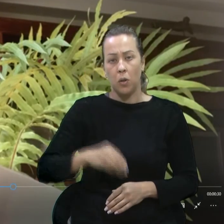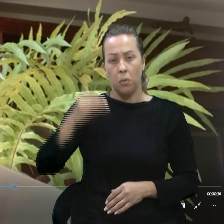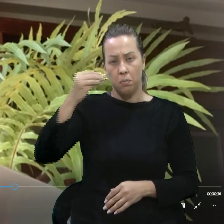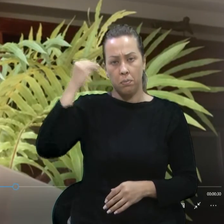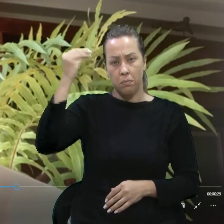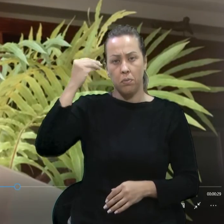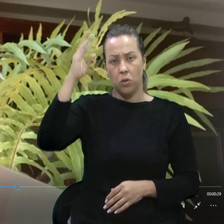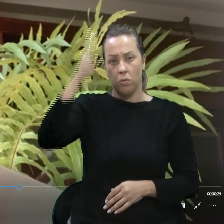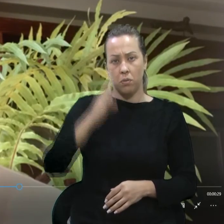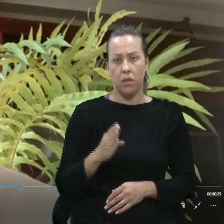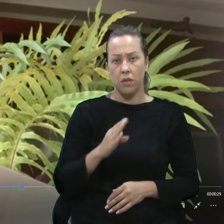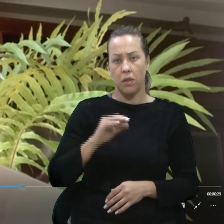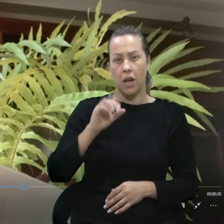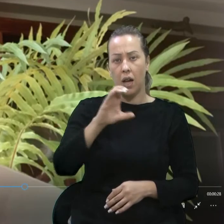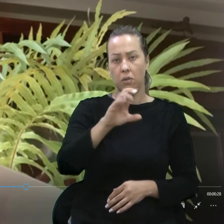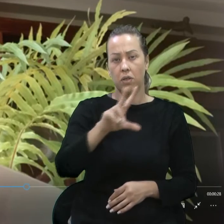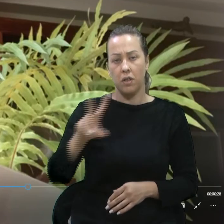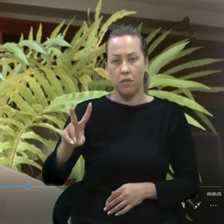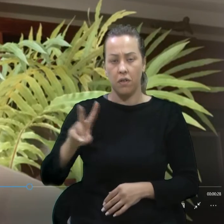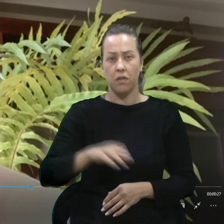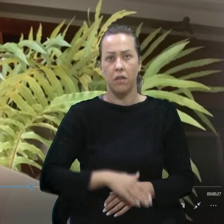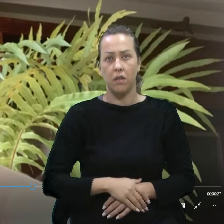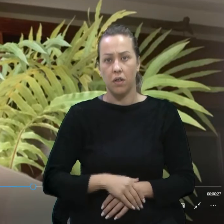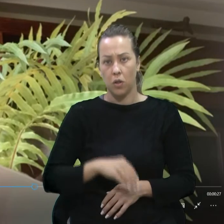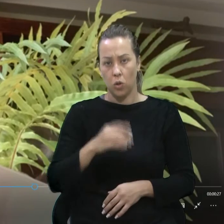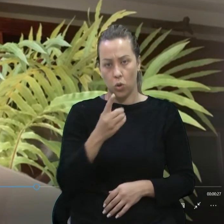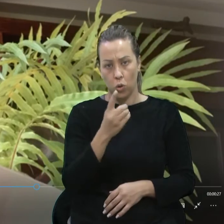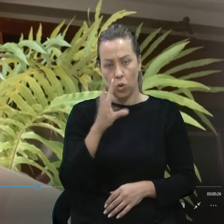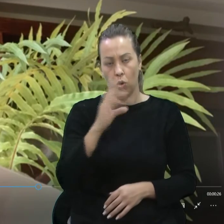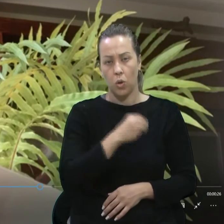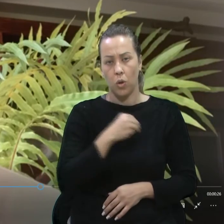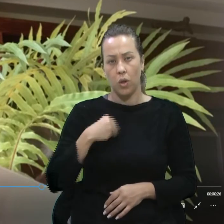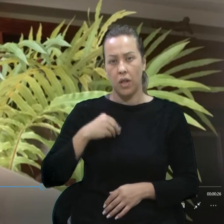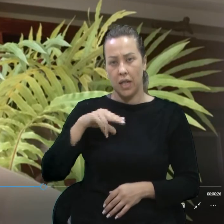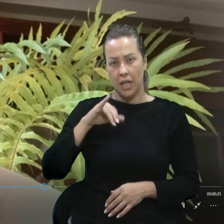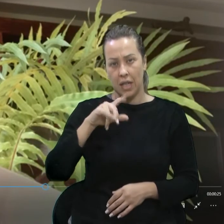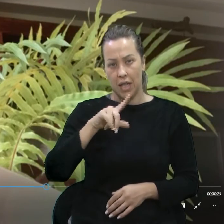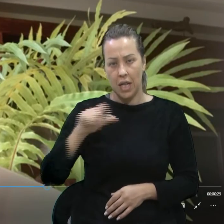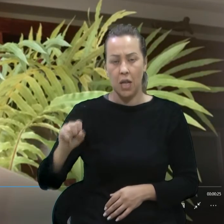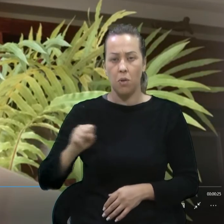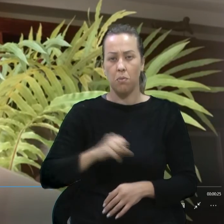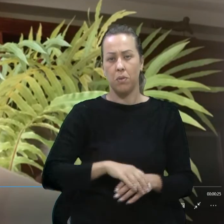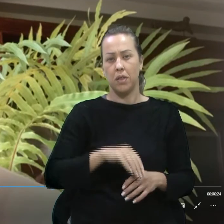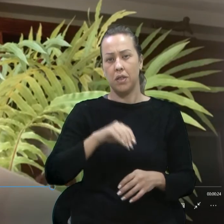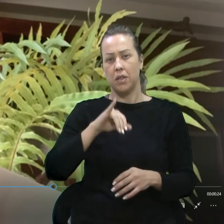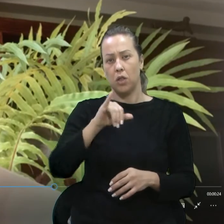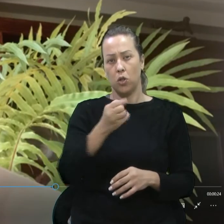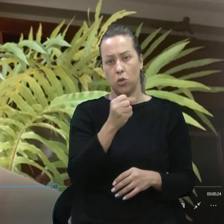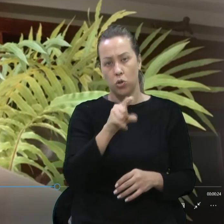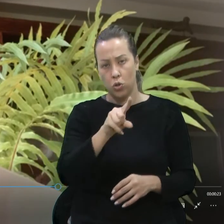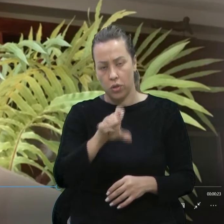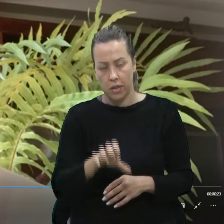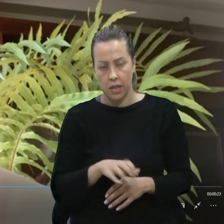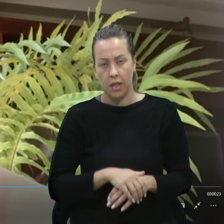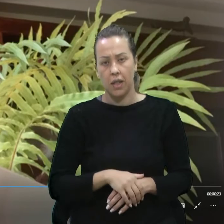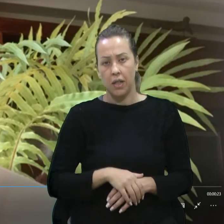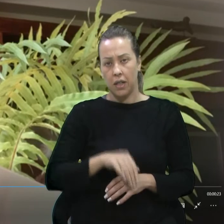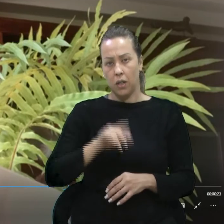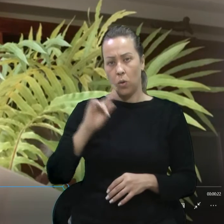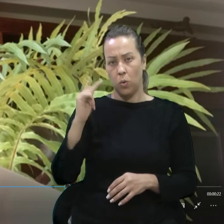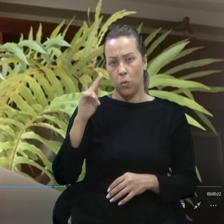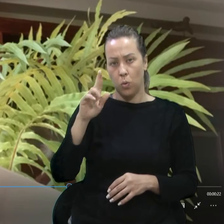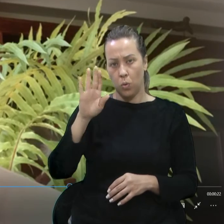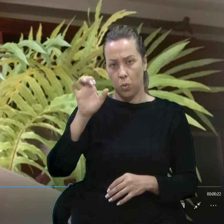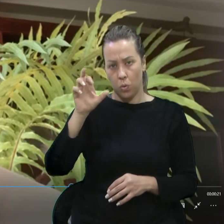Brasil ao CVV. São eles o Dr. Neuri Botega, o Dr. José Manuel Bertolotti, o Dr. Humberto Correia, o